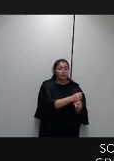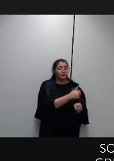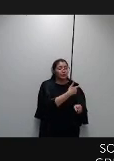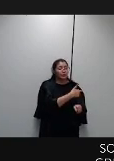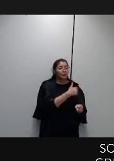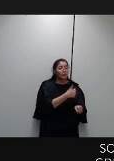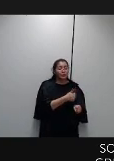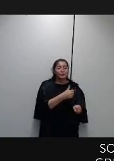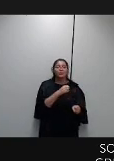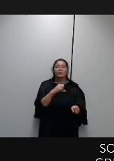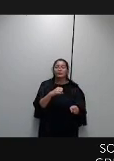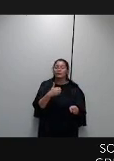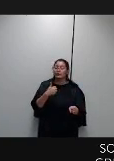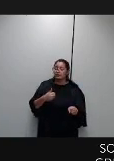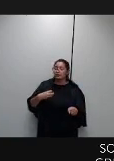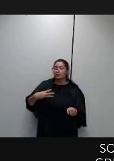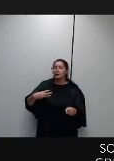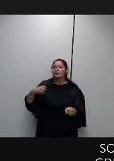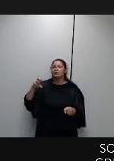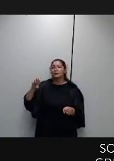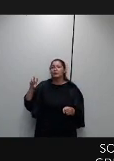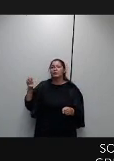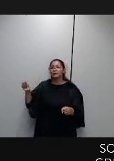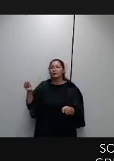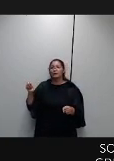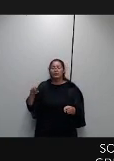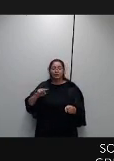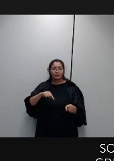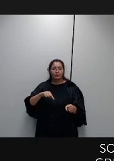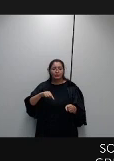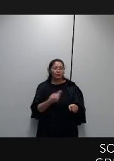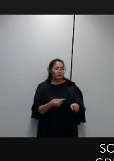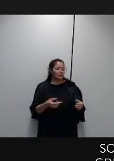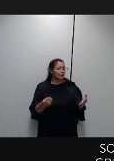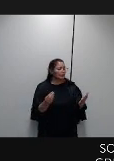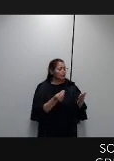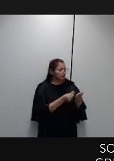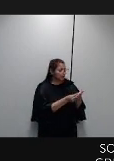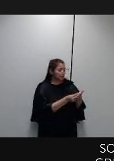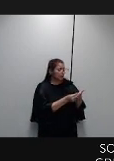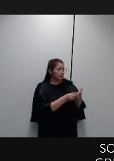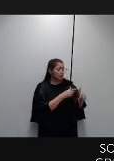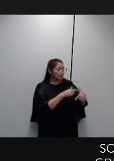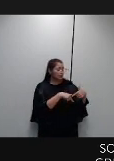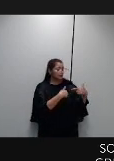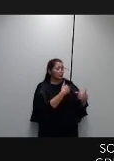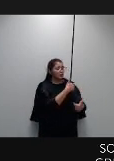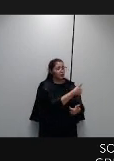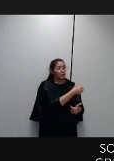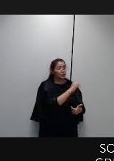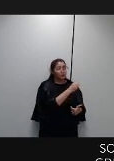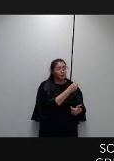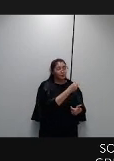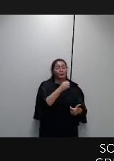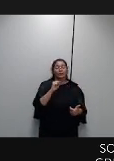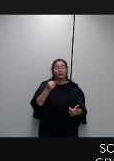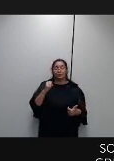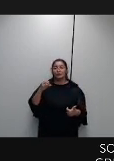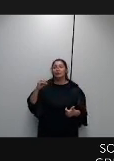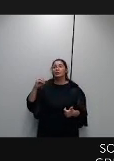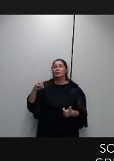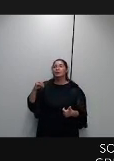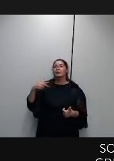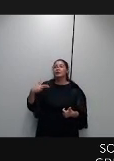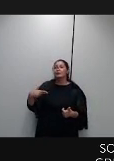35 apresentação do voto-vista nos embargos de declaração no aresp 1880 342 O agravo interno